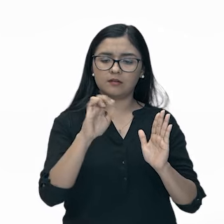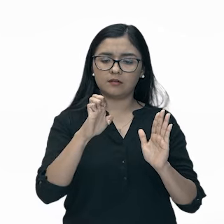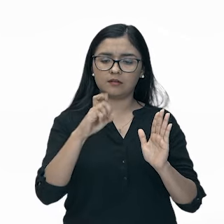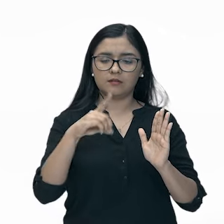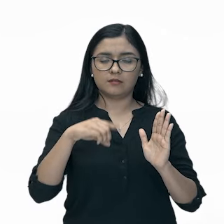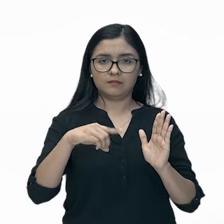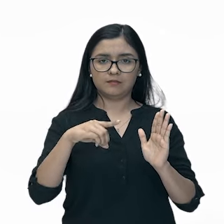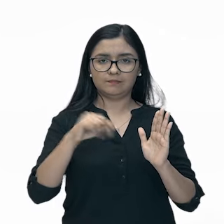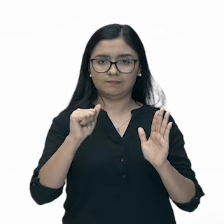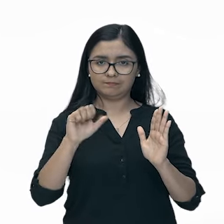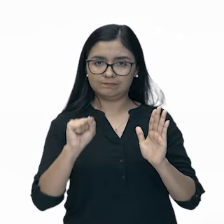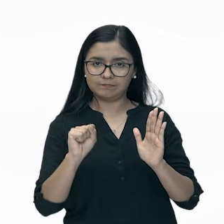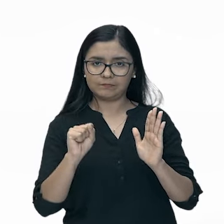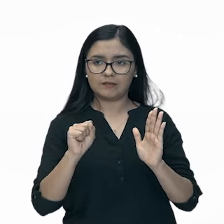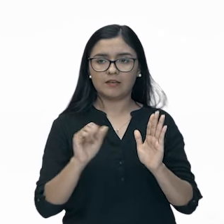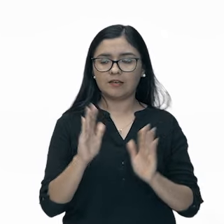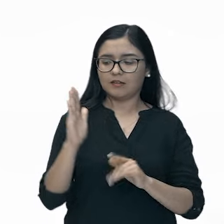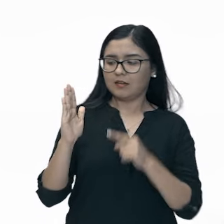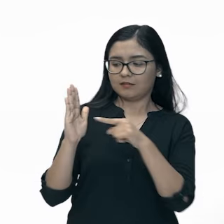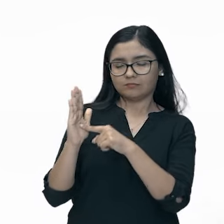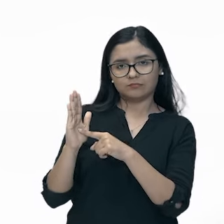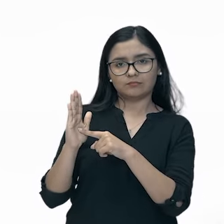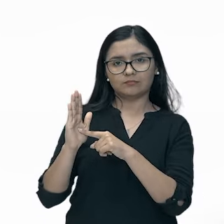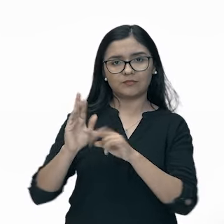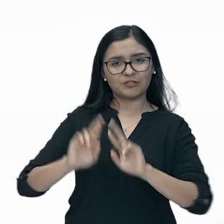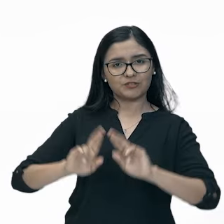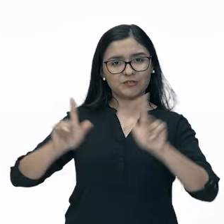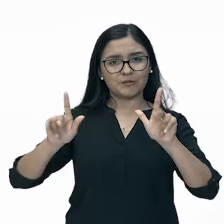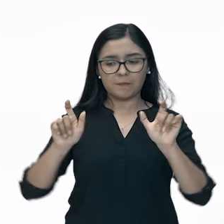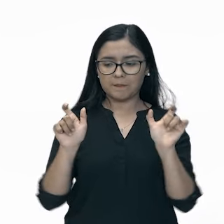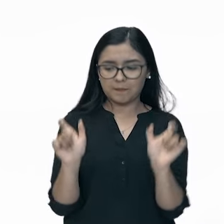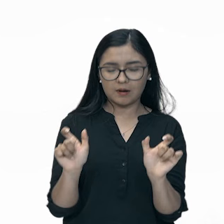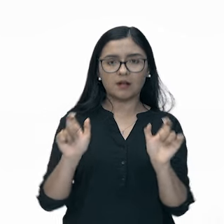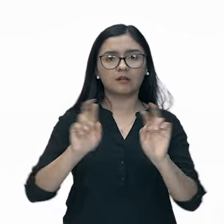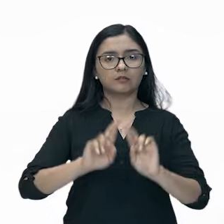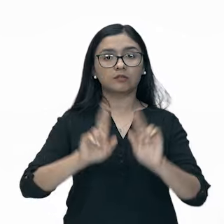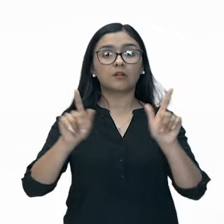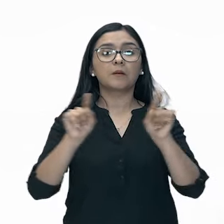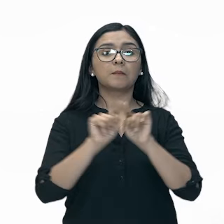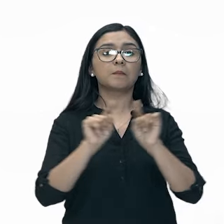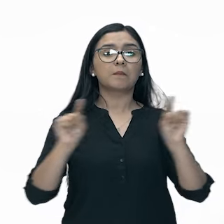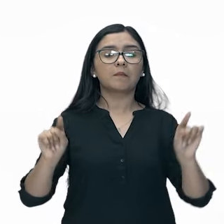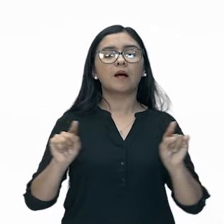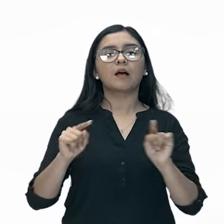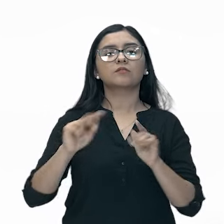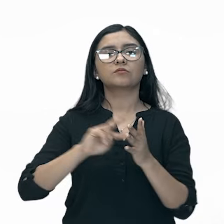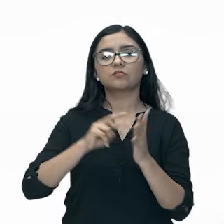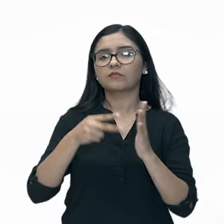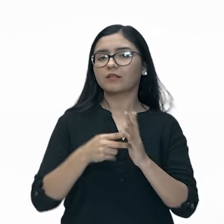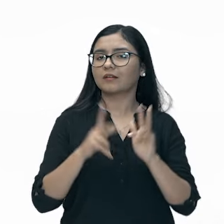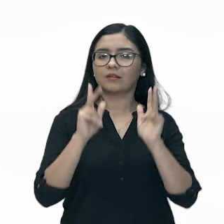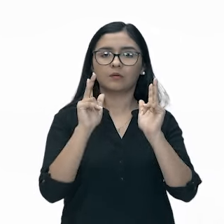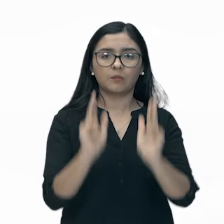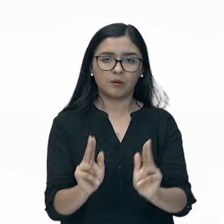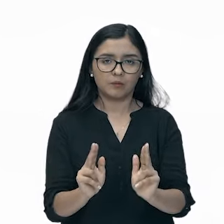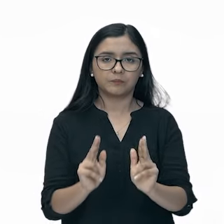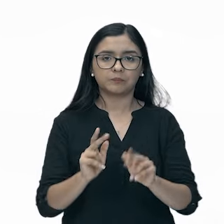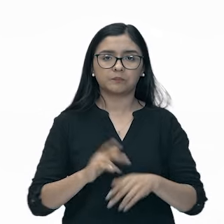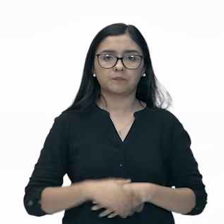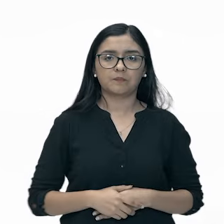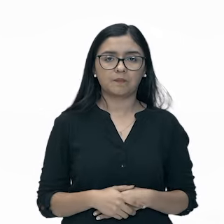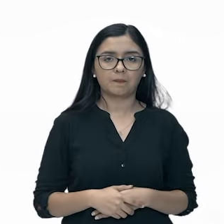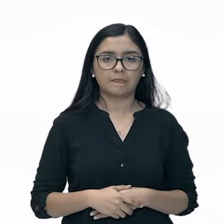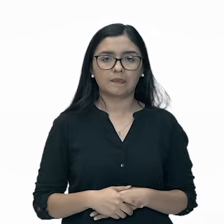pessoas são o quê controladas perceba que eu mudei a palavra mas a ideia continua sendo a mesma